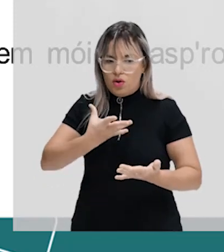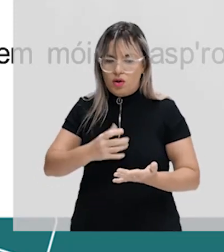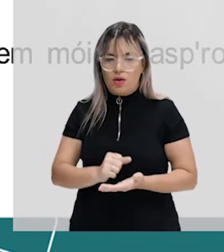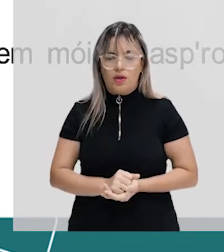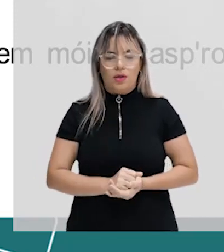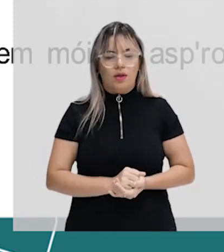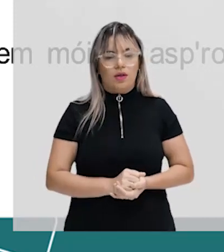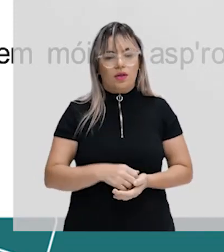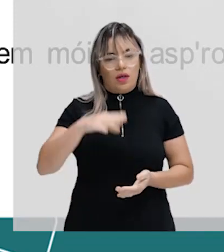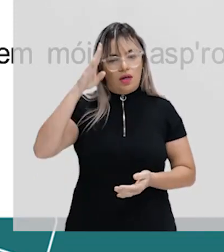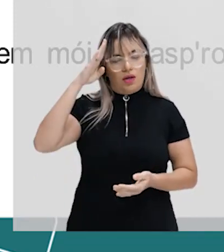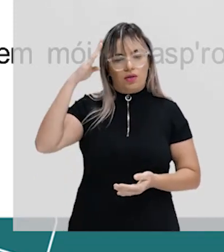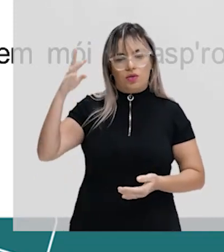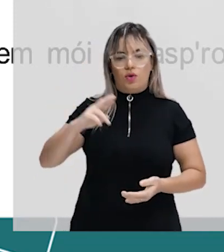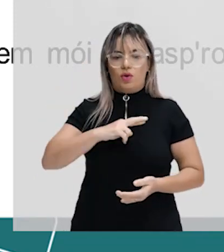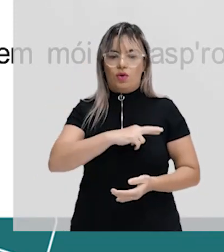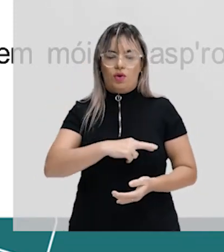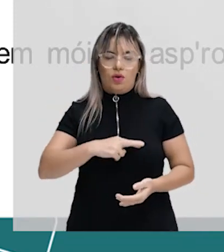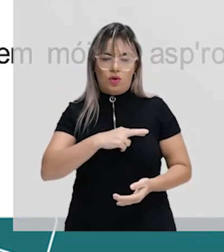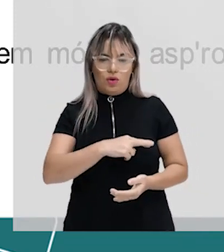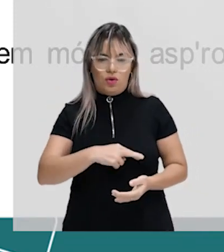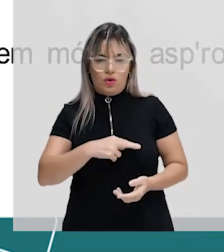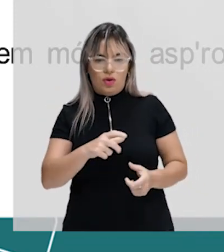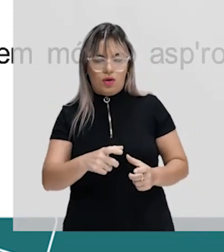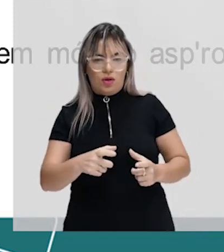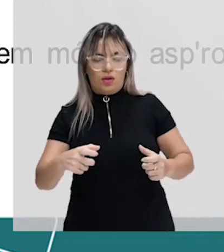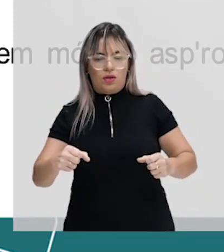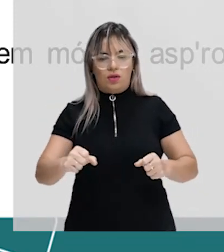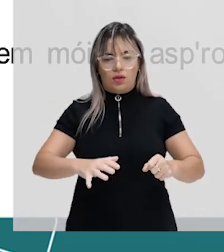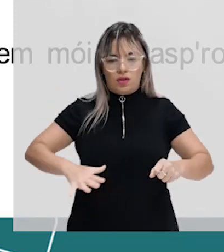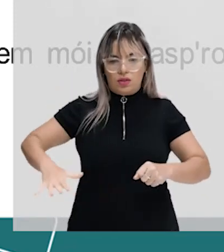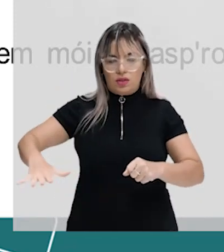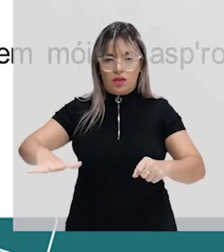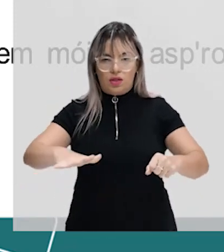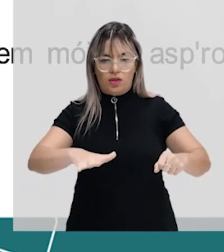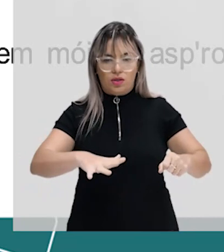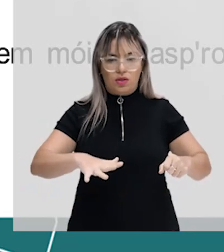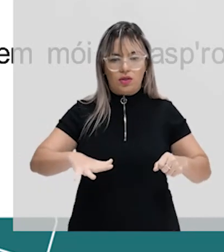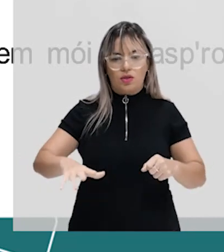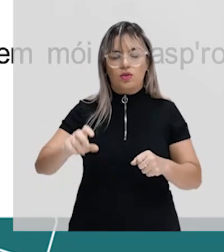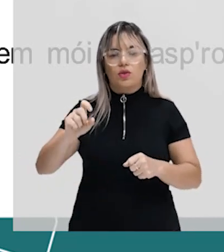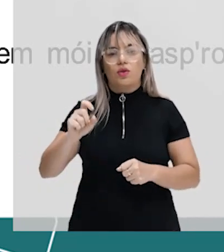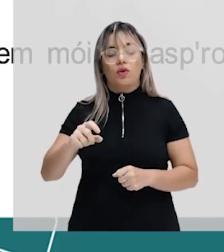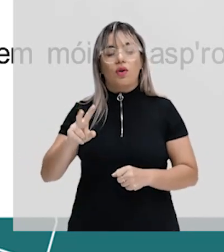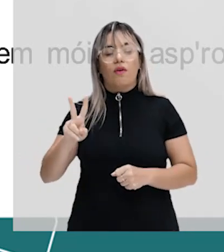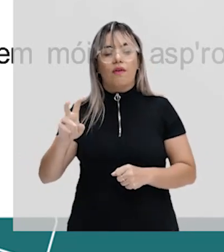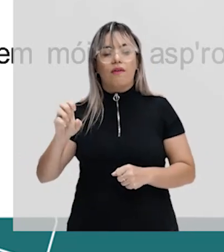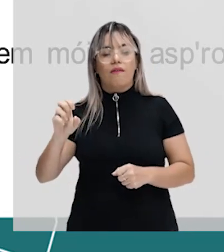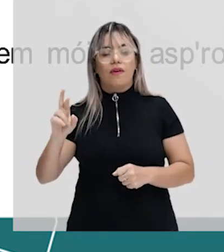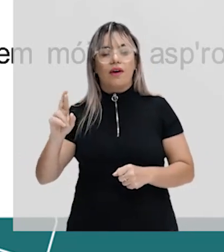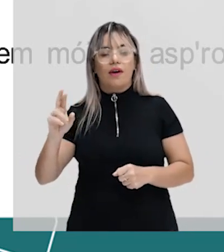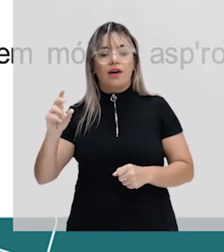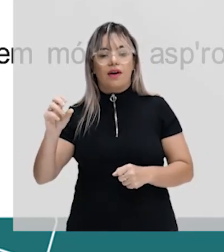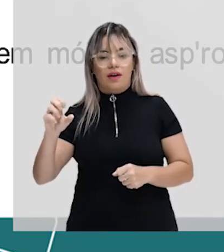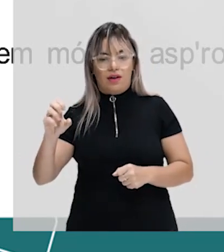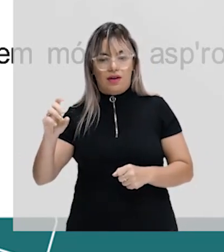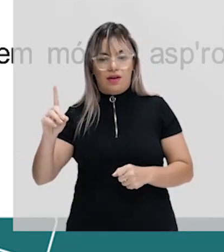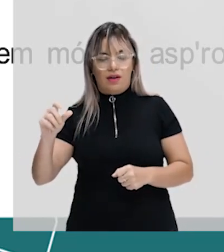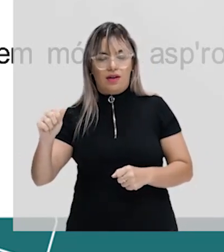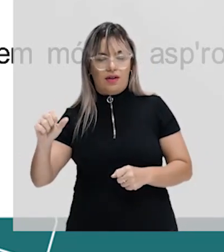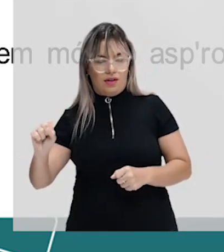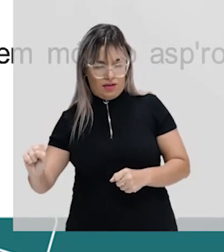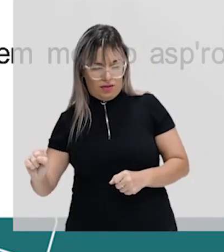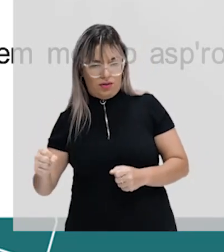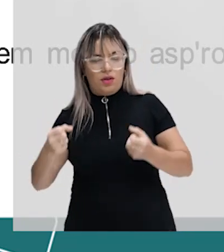aí feita como série, foi exibida na televisão brasileira. Você pode ir ao YouTube